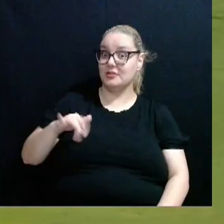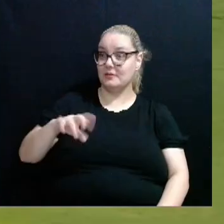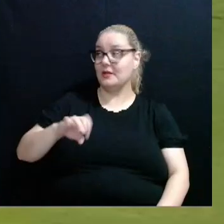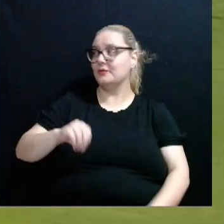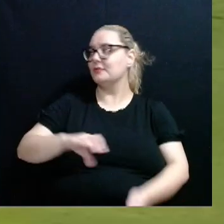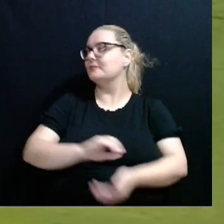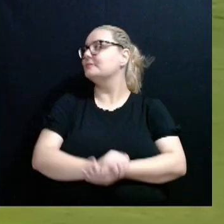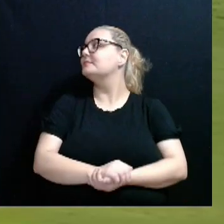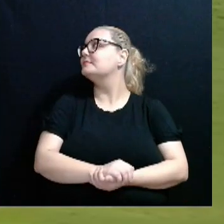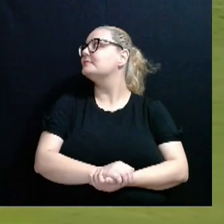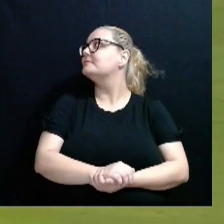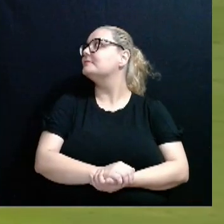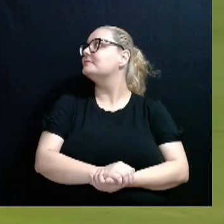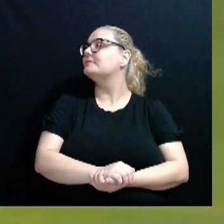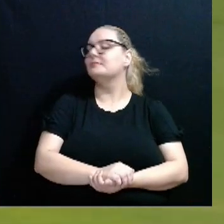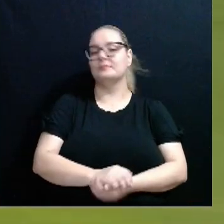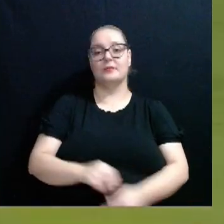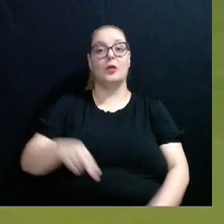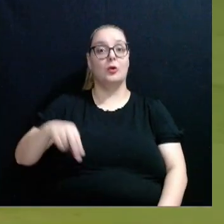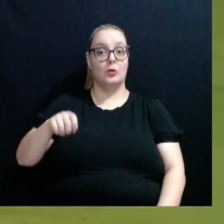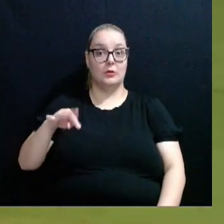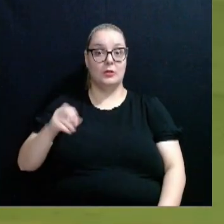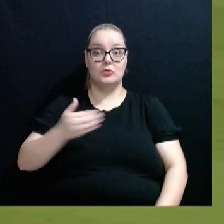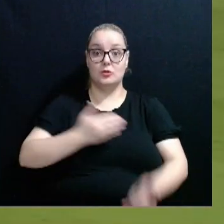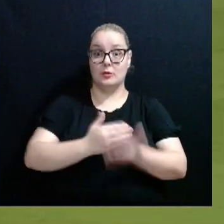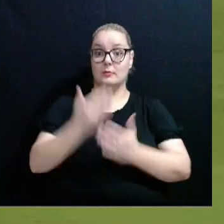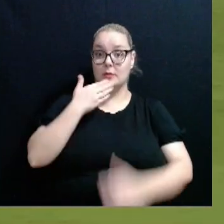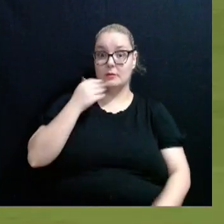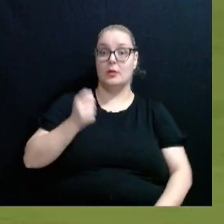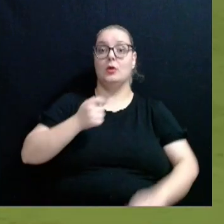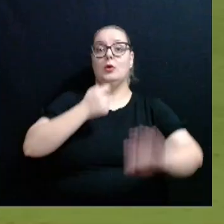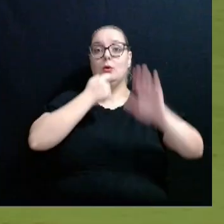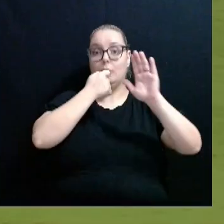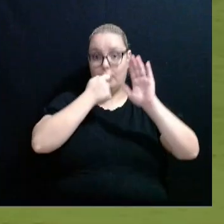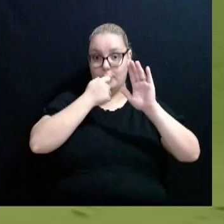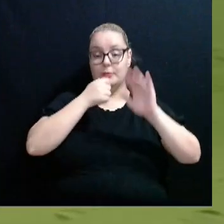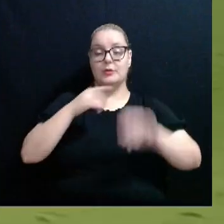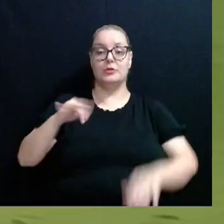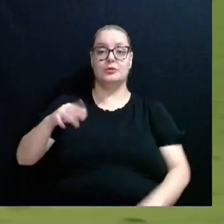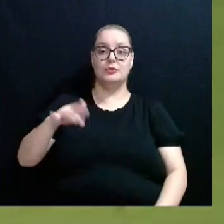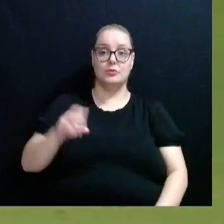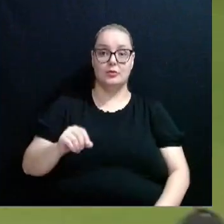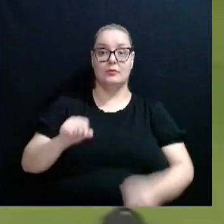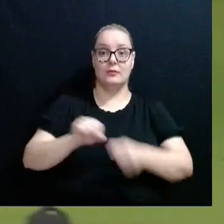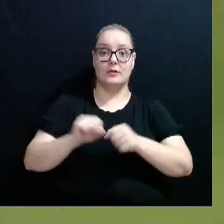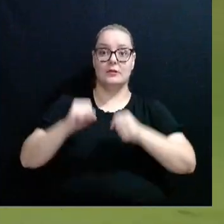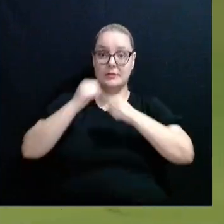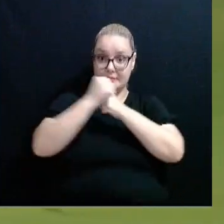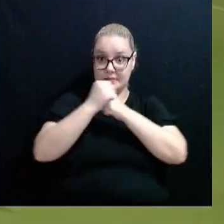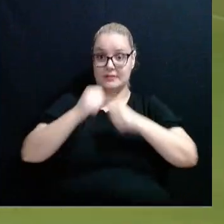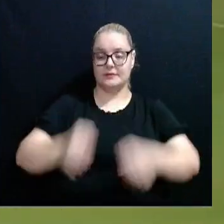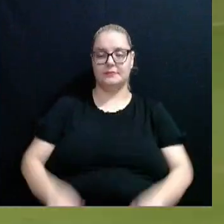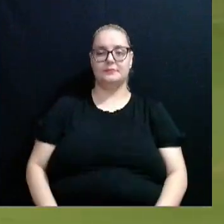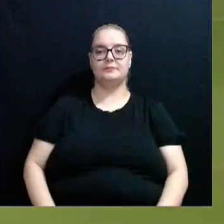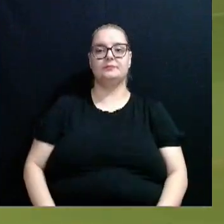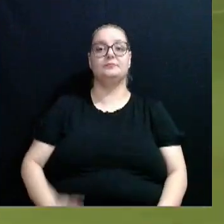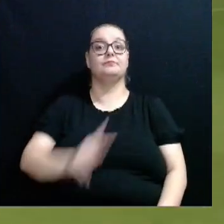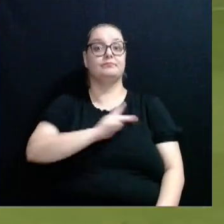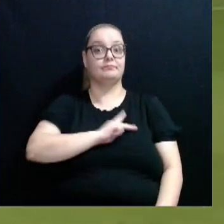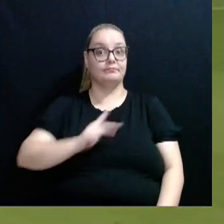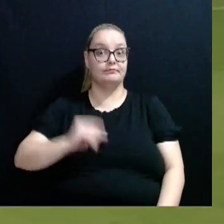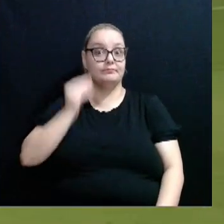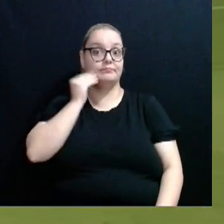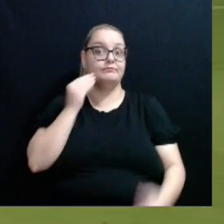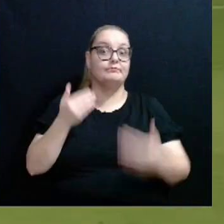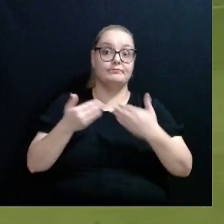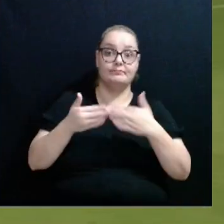O Náutico começa melhor, cobrança de falta e Diogo Silva faz a defesa. Pois é, a Ponte Preta tenta abrir o placar neste lance,